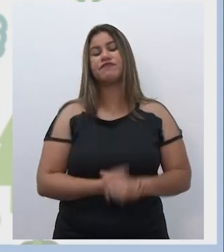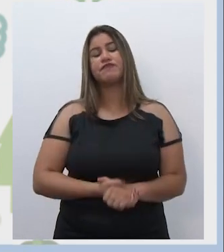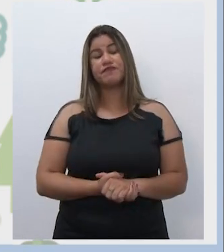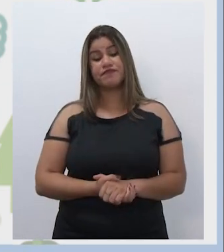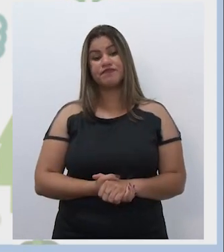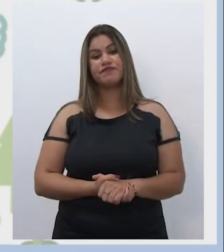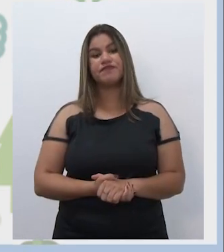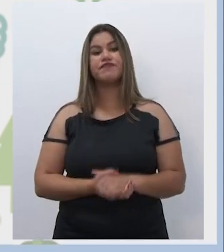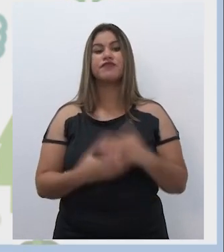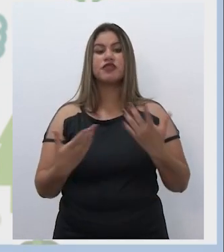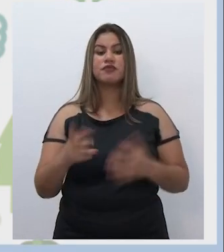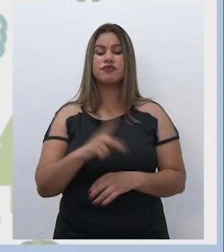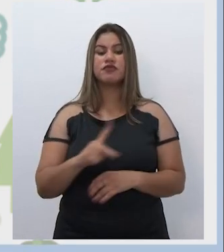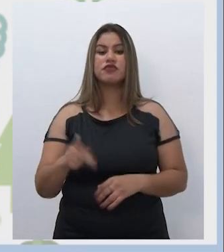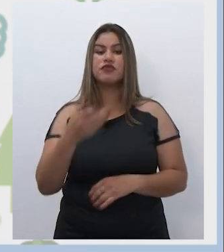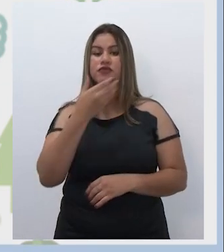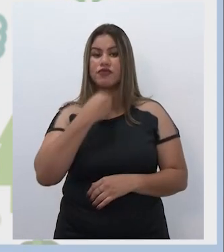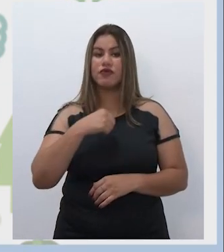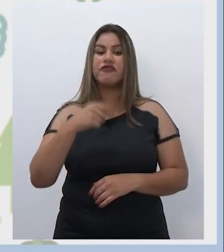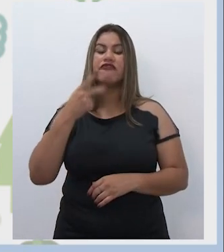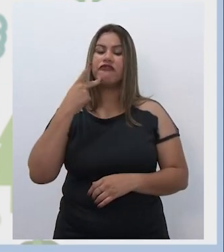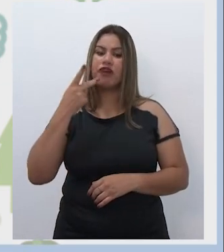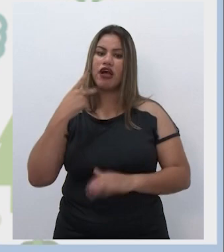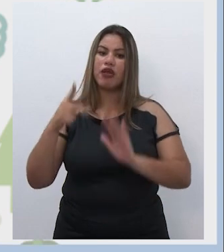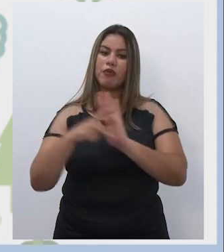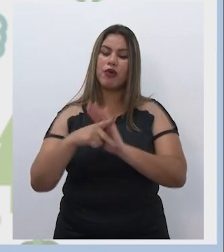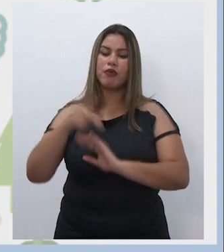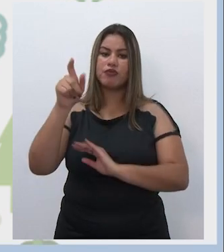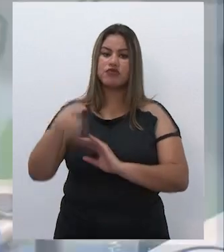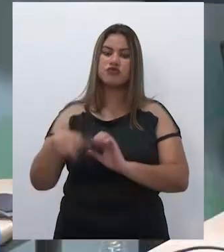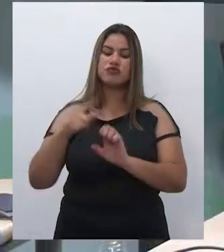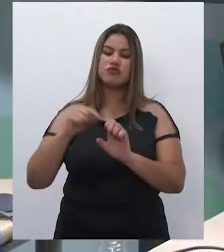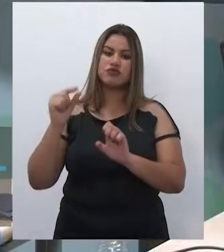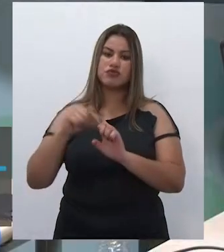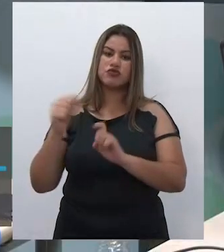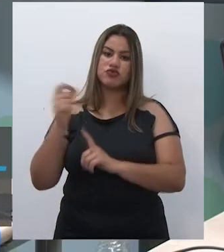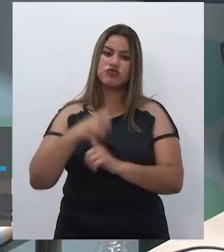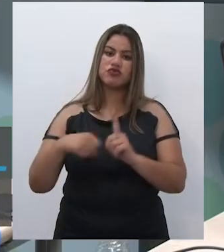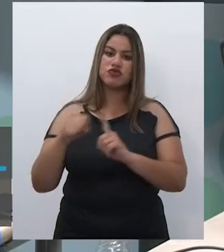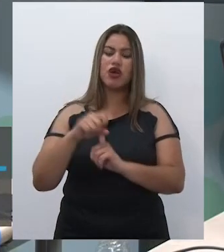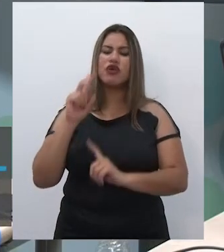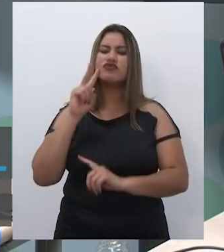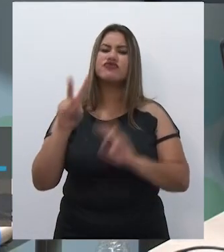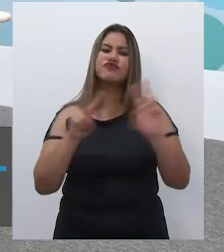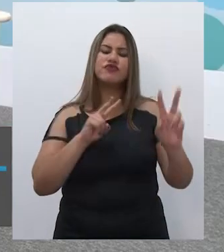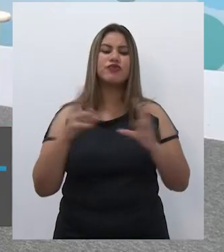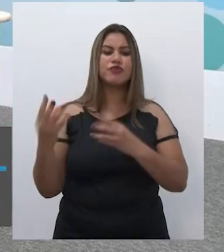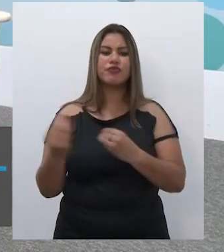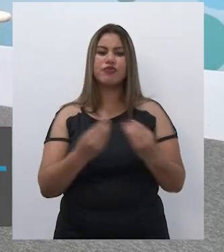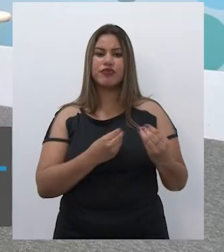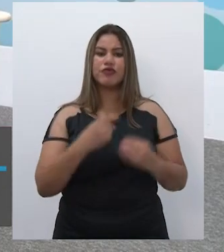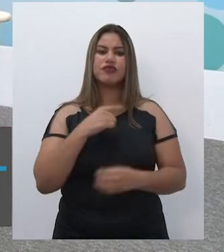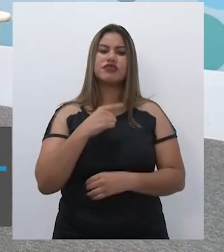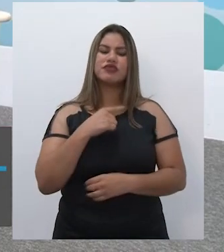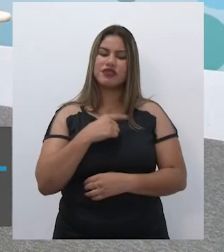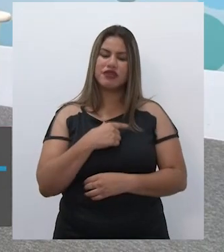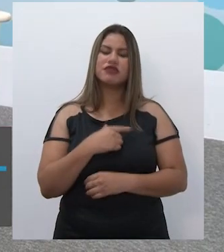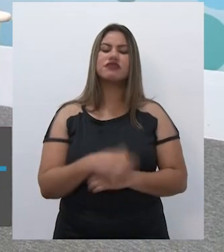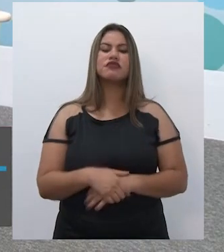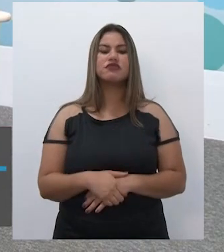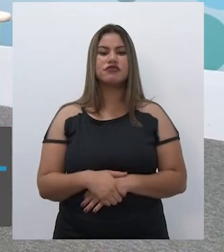professor Anderson, quando a gente fala dessa pessoa empreendedora social, a gente viu muitos empreendedores